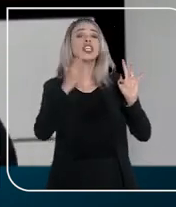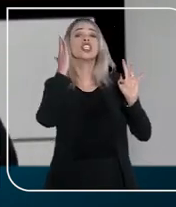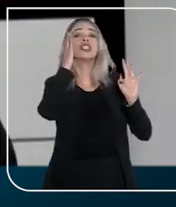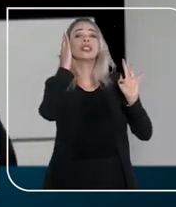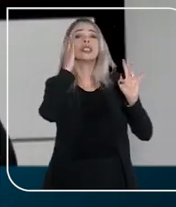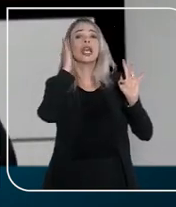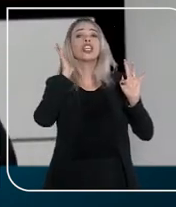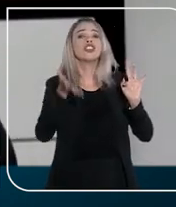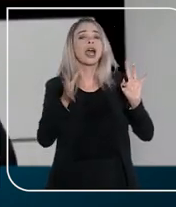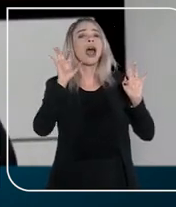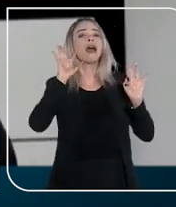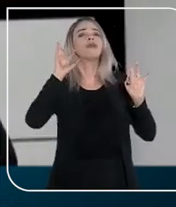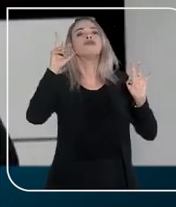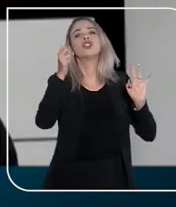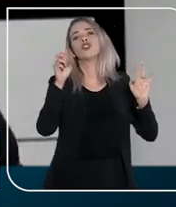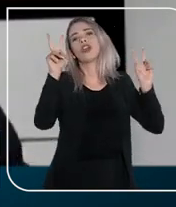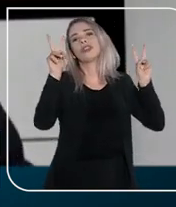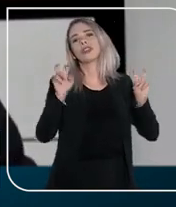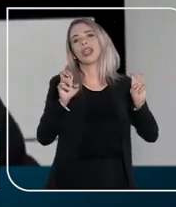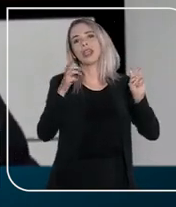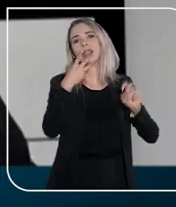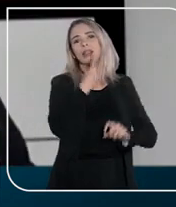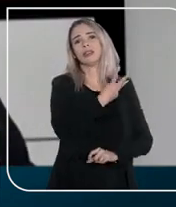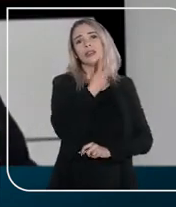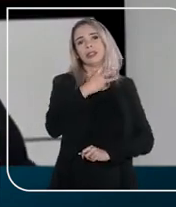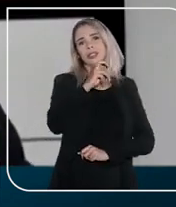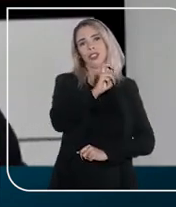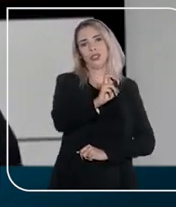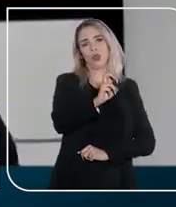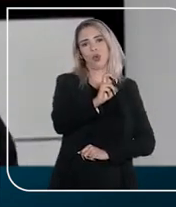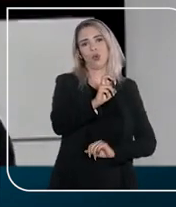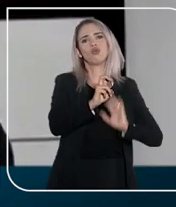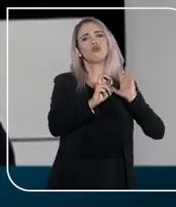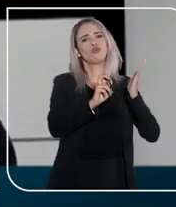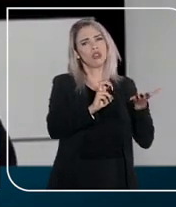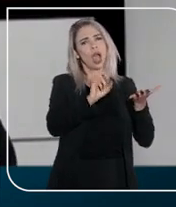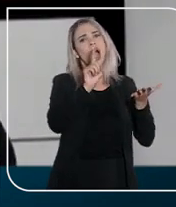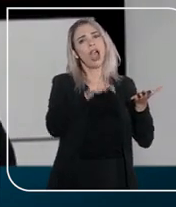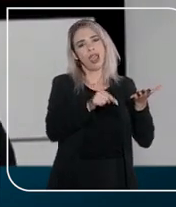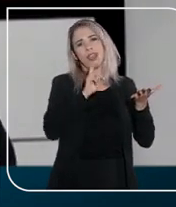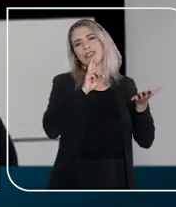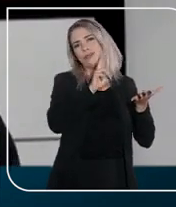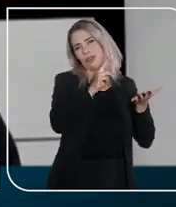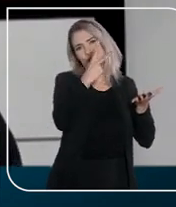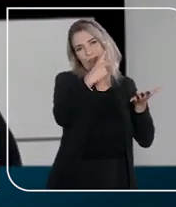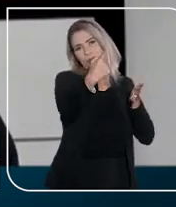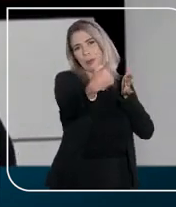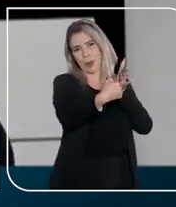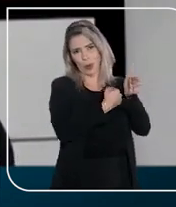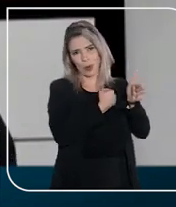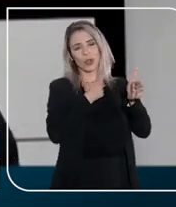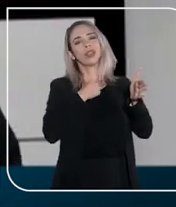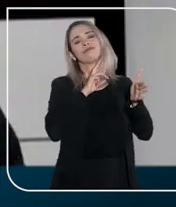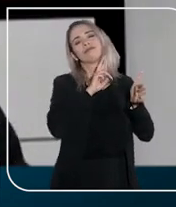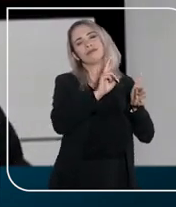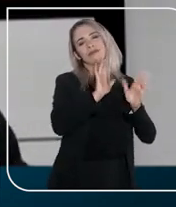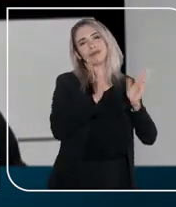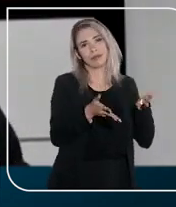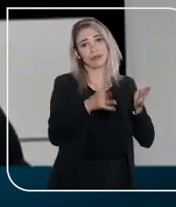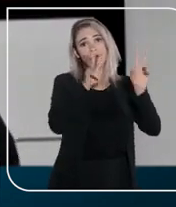uma mitigação do tema 335, que já é a resposta da tua pergunta. O Supremo, no